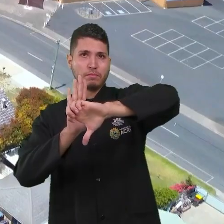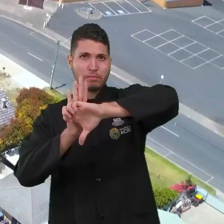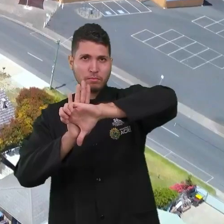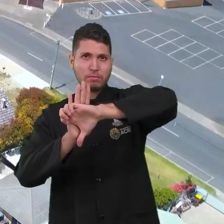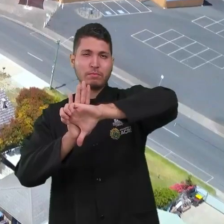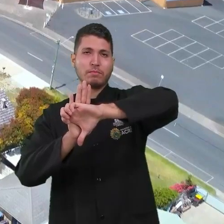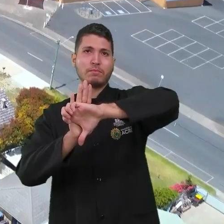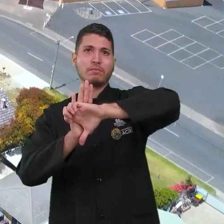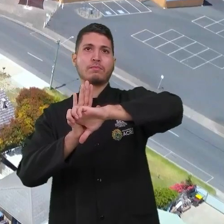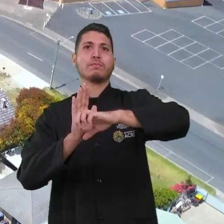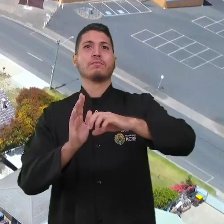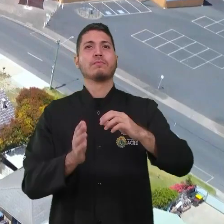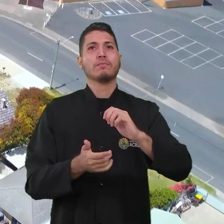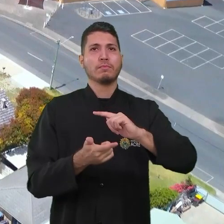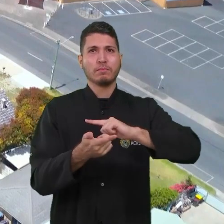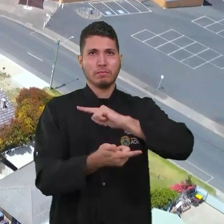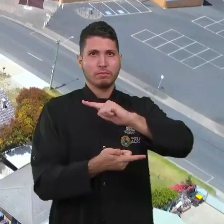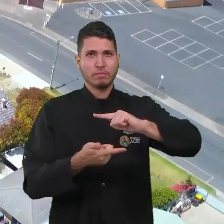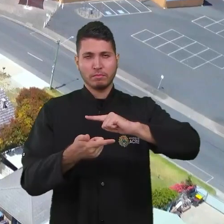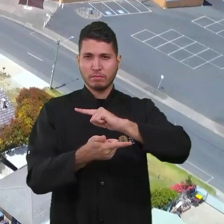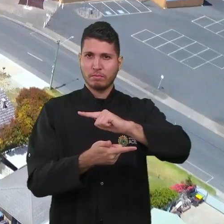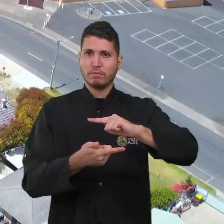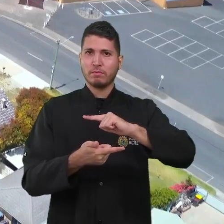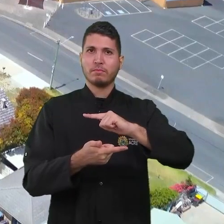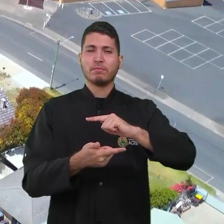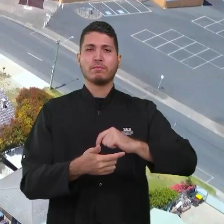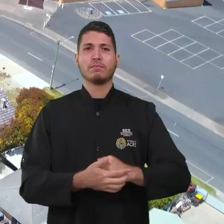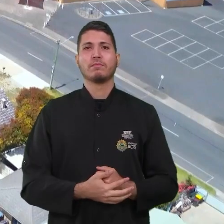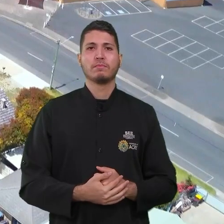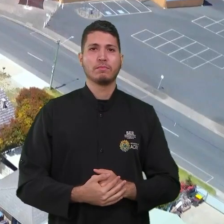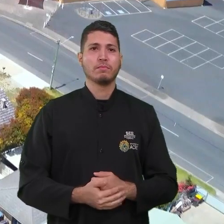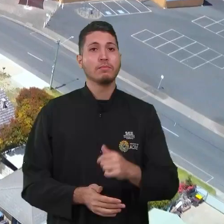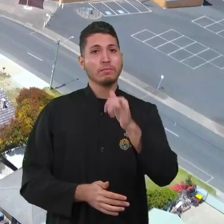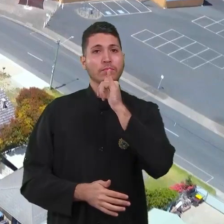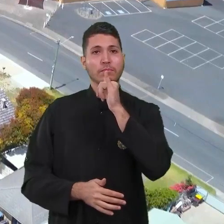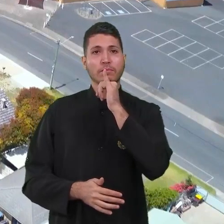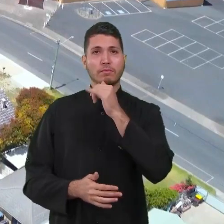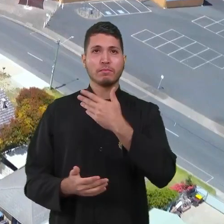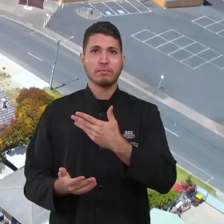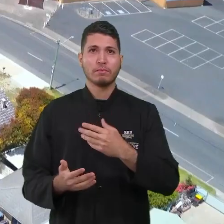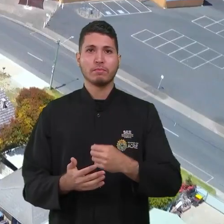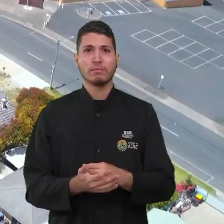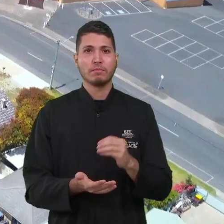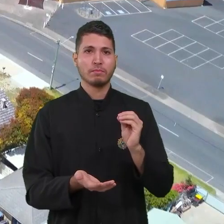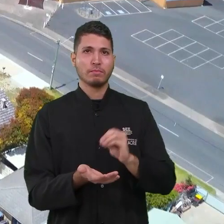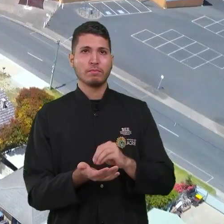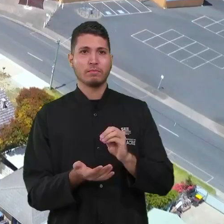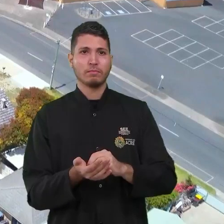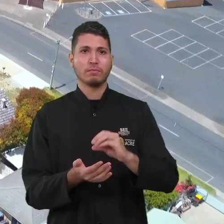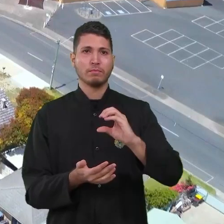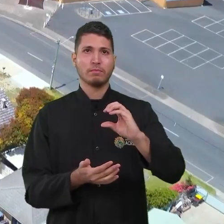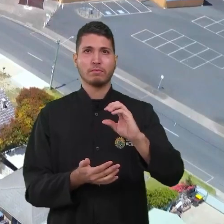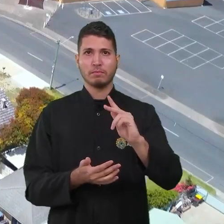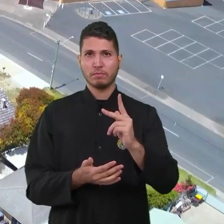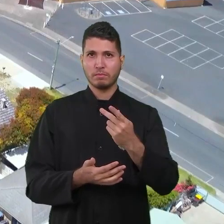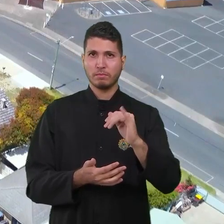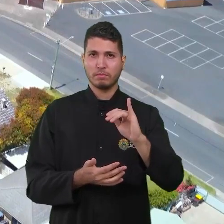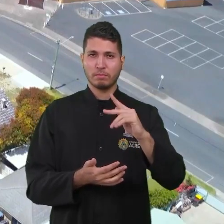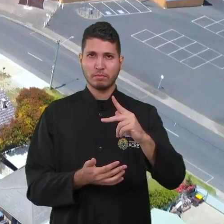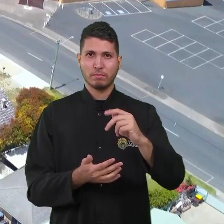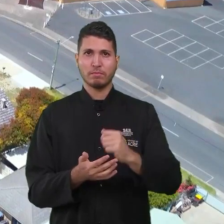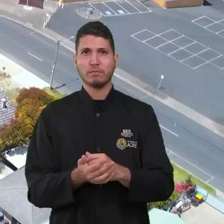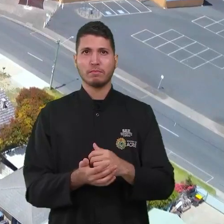de fornecimento. É o caso aí, eu trouxe como exemplo a escassez de chips entre o ano